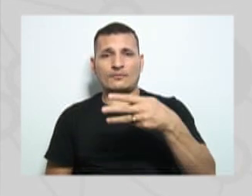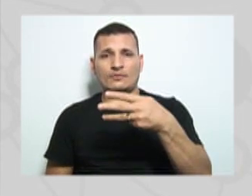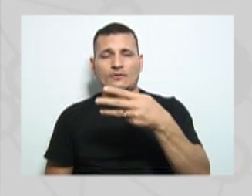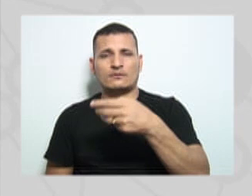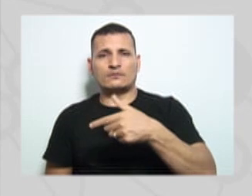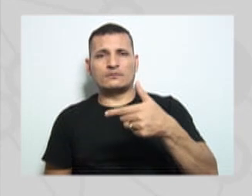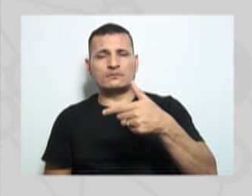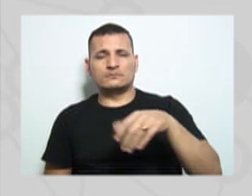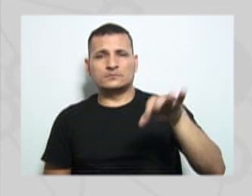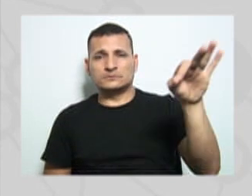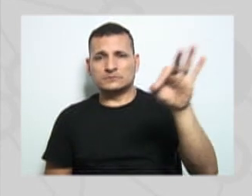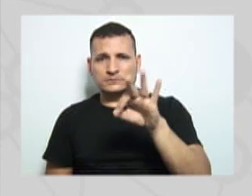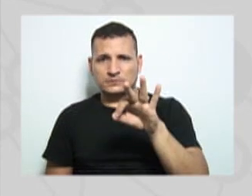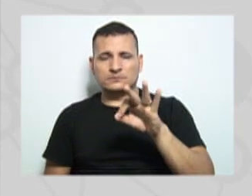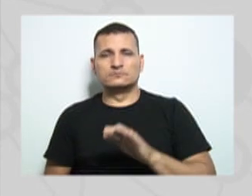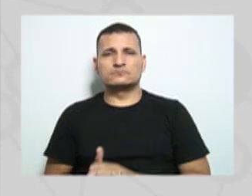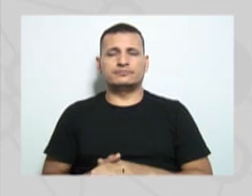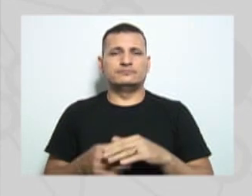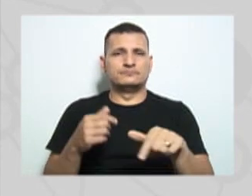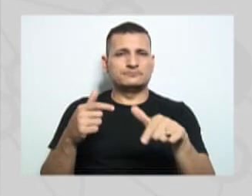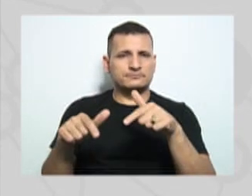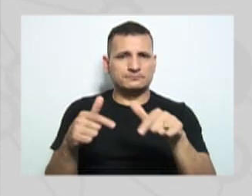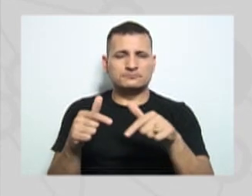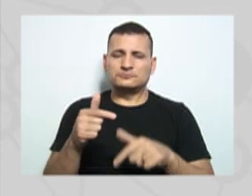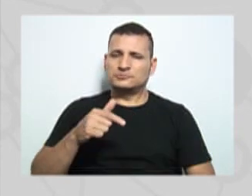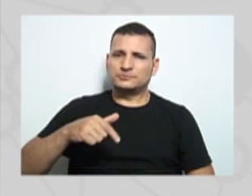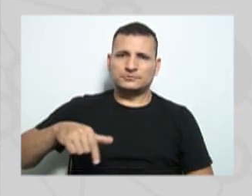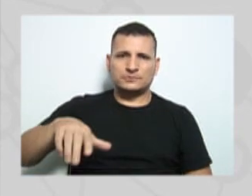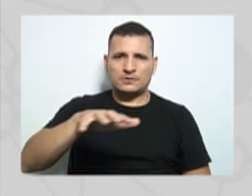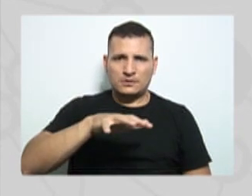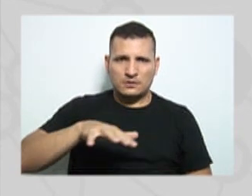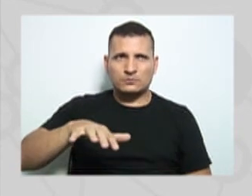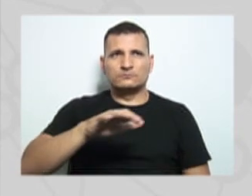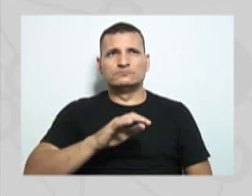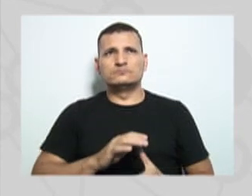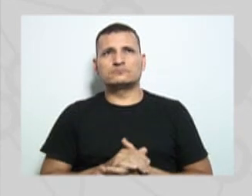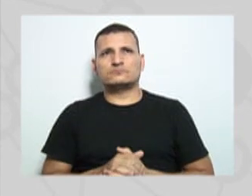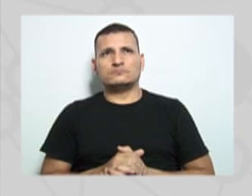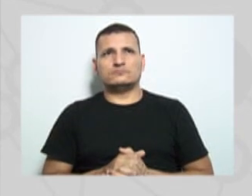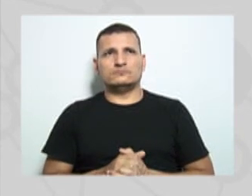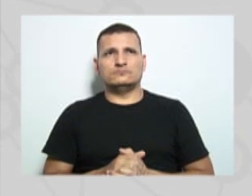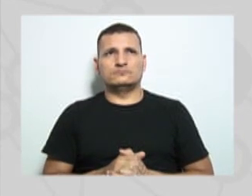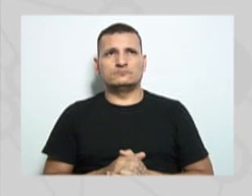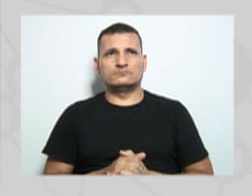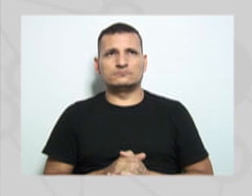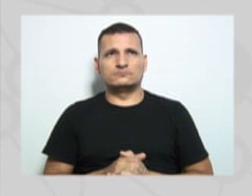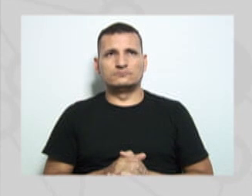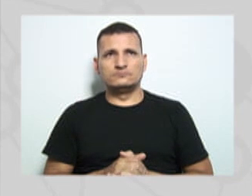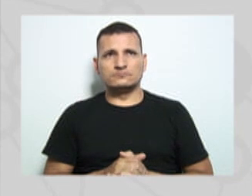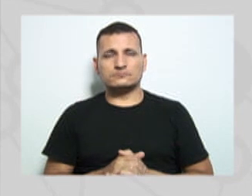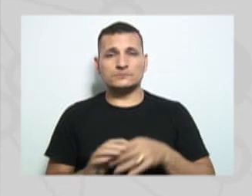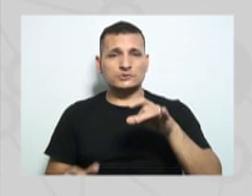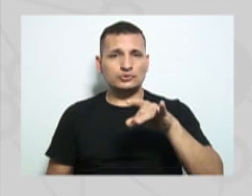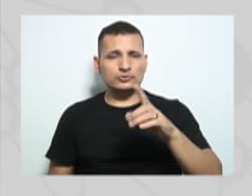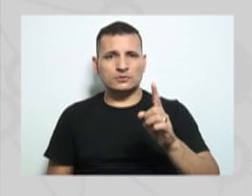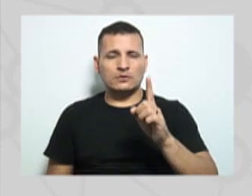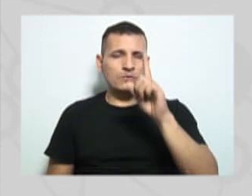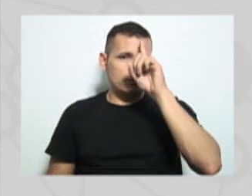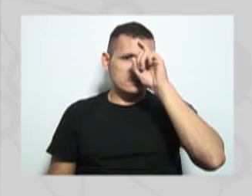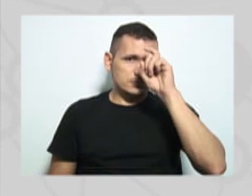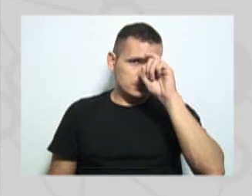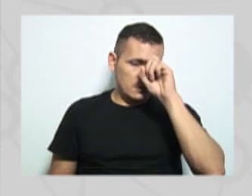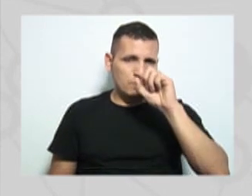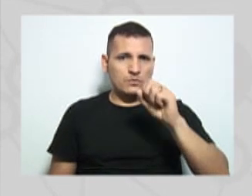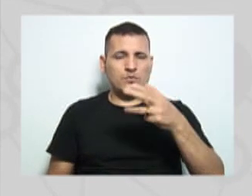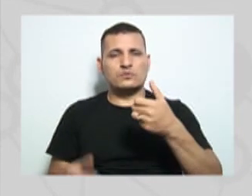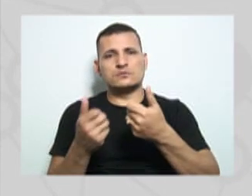32% para prestação de serviço em geral, exceto serviços hospitalares e de transporte, que foi o